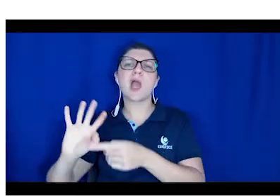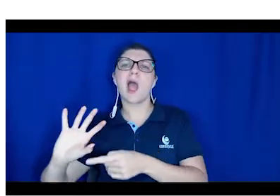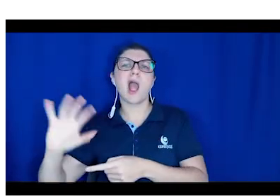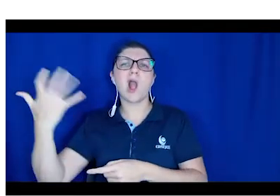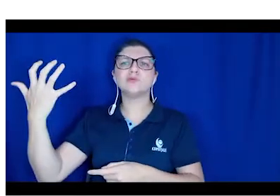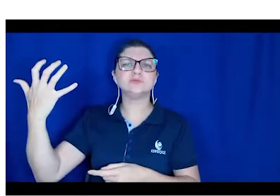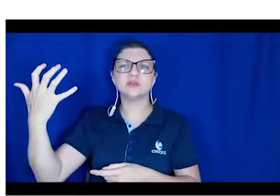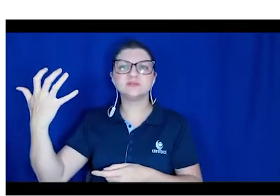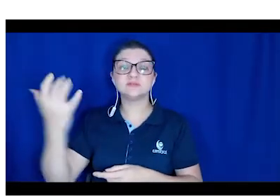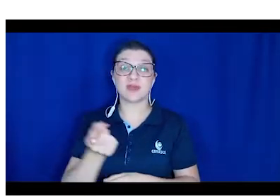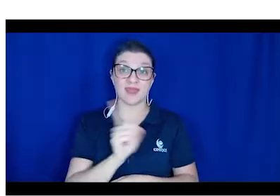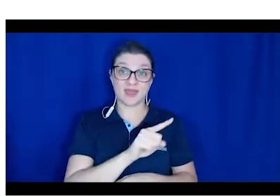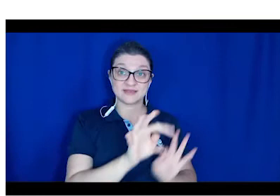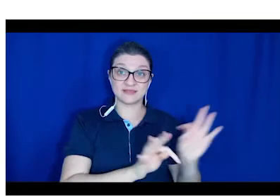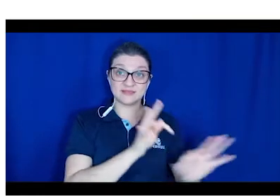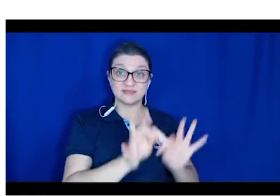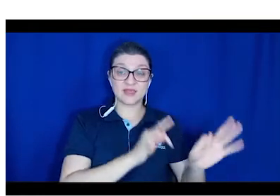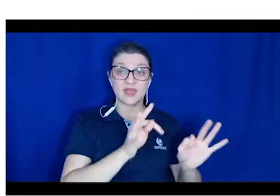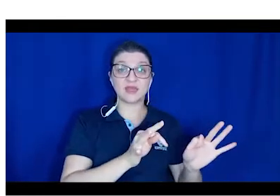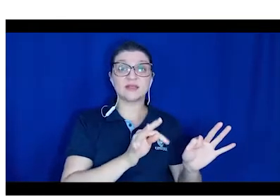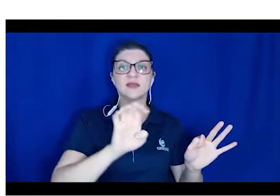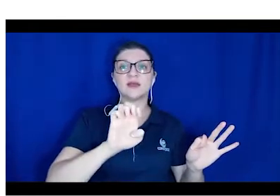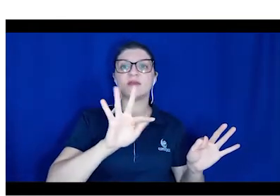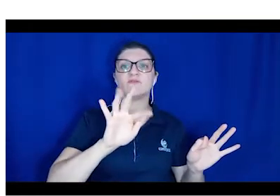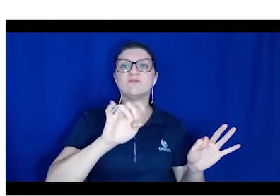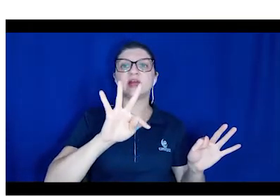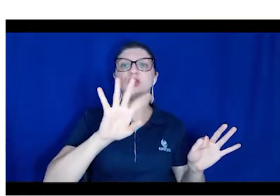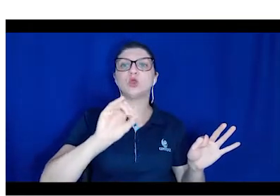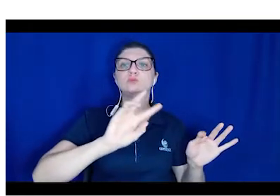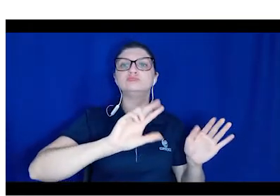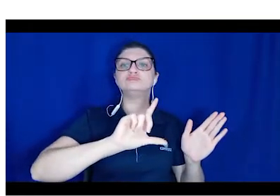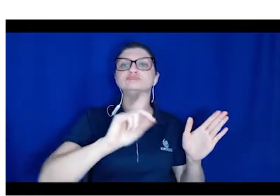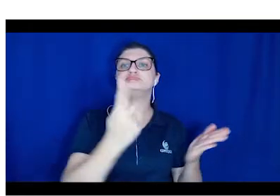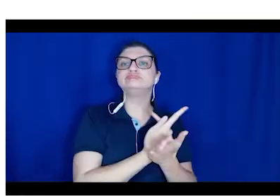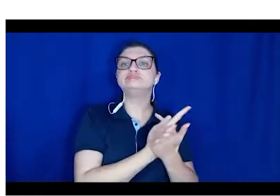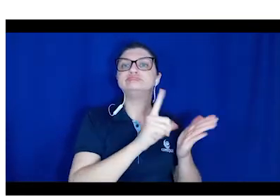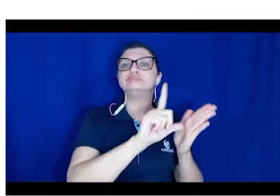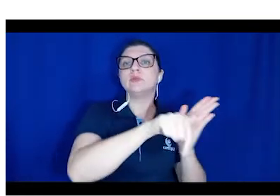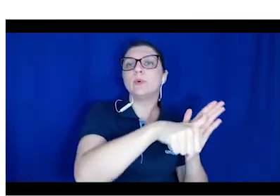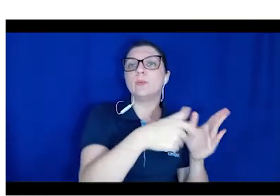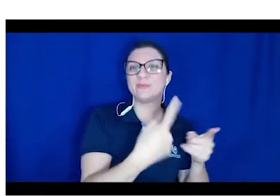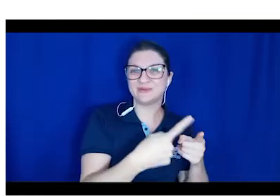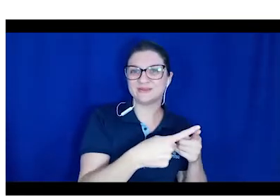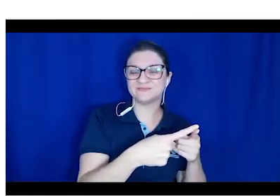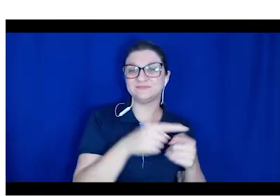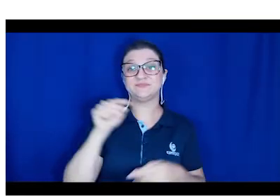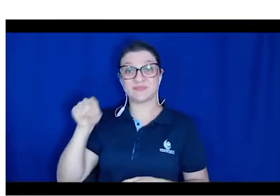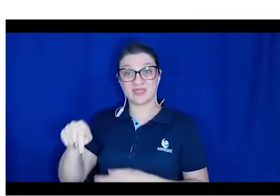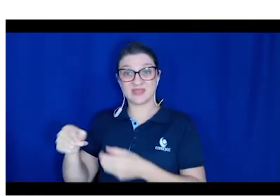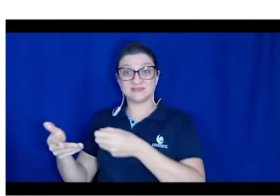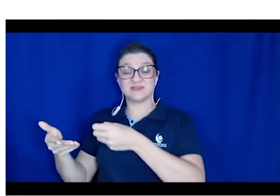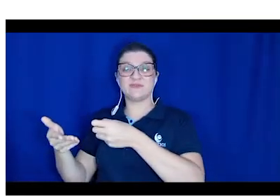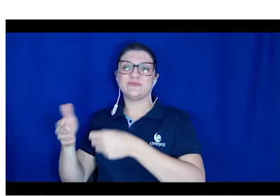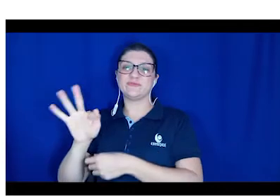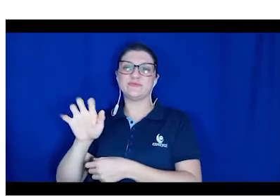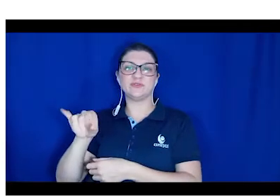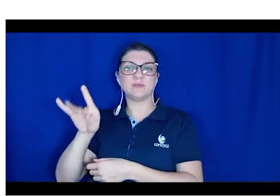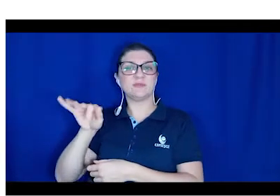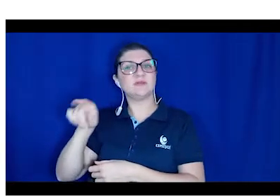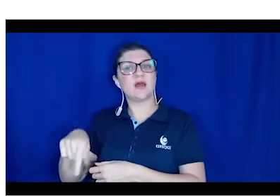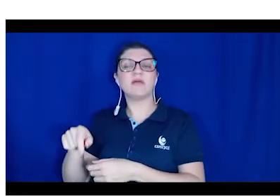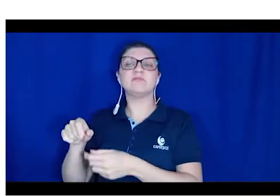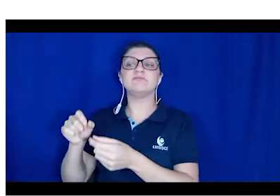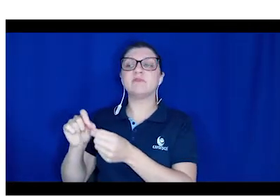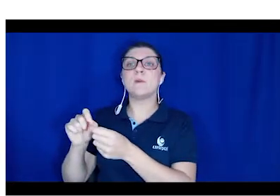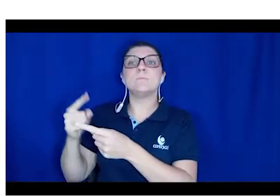do mercado e a análise técnica estuda o efeito. Então, a análise fundamentalista estuda os fundamentos da empresa e a técnica o